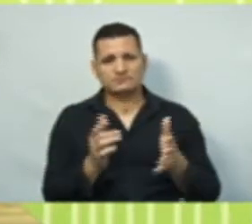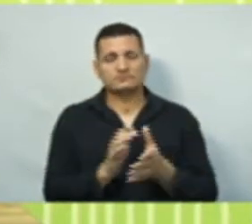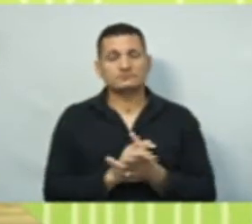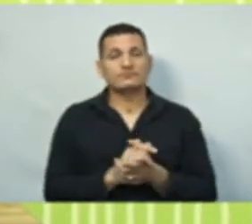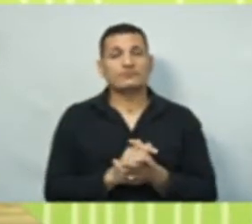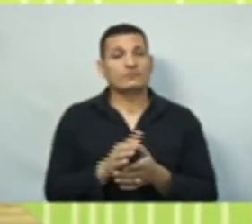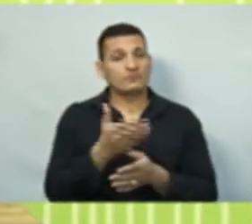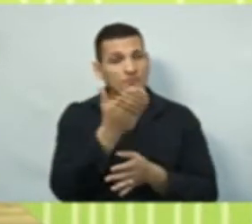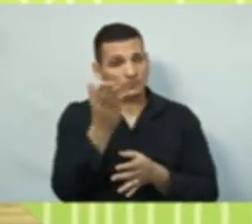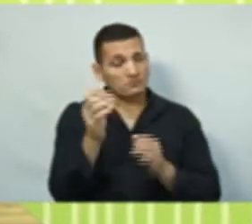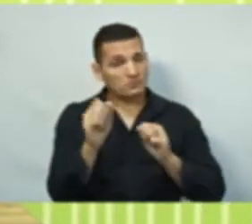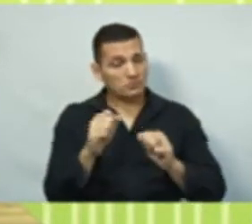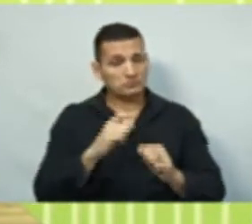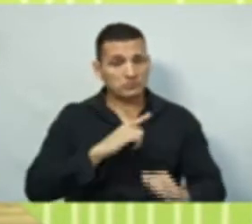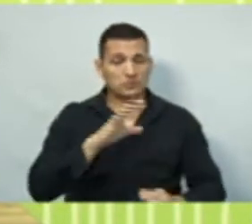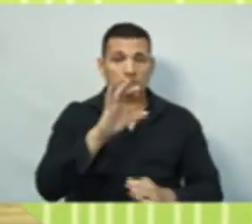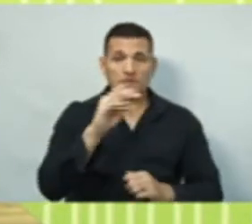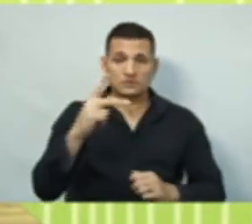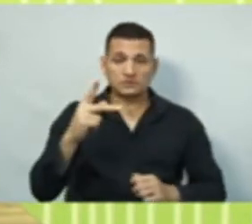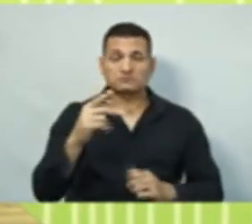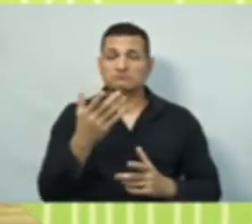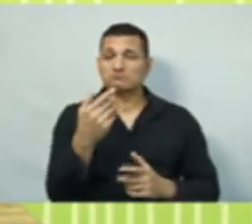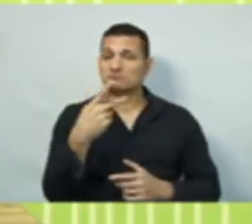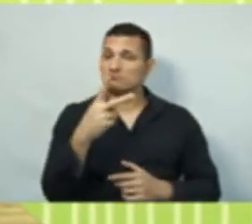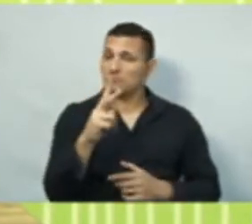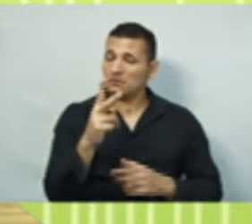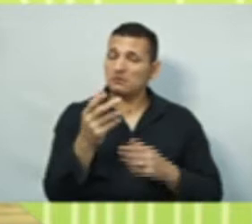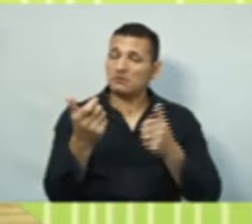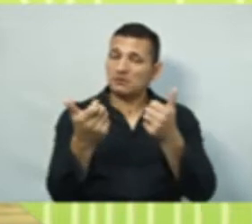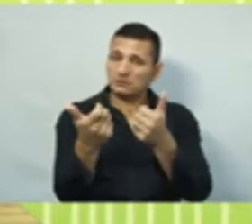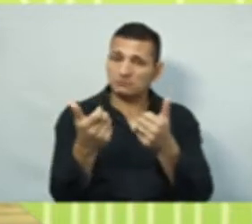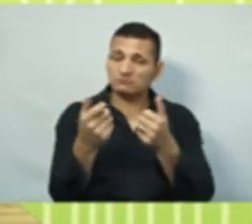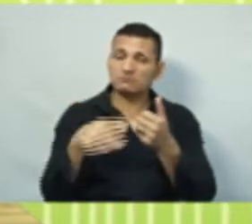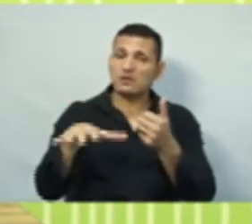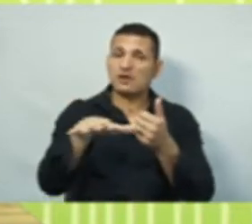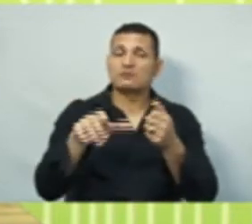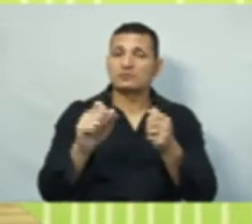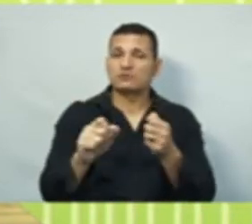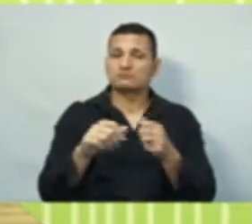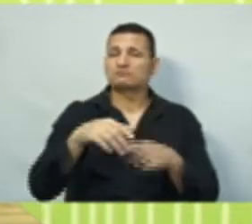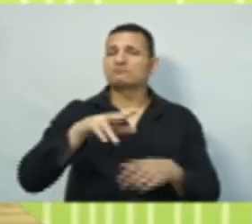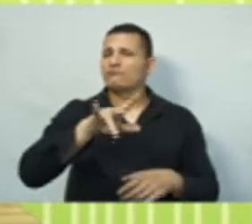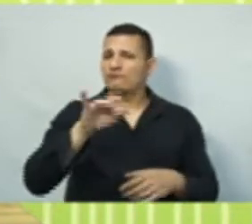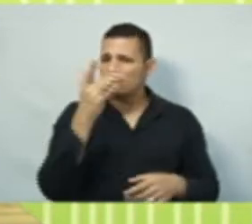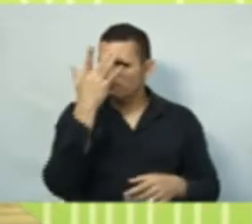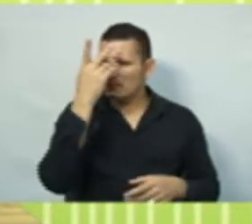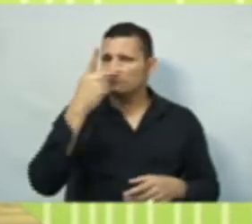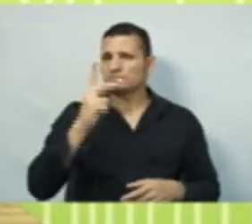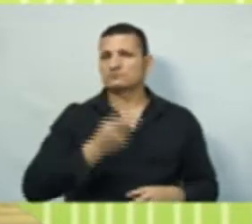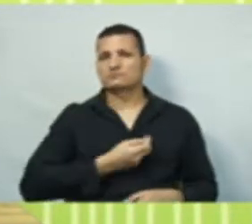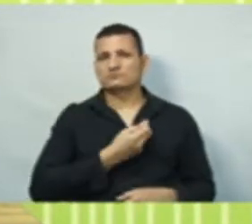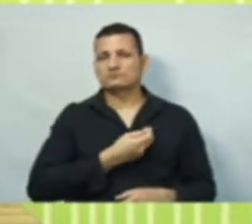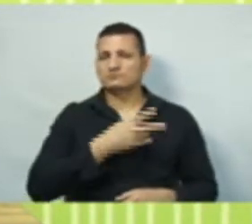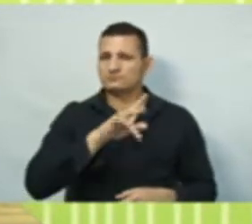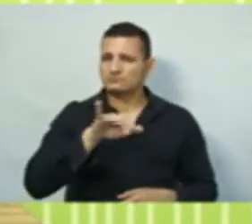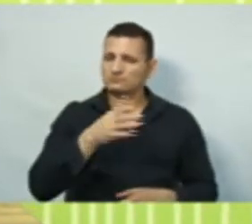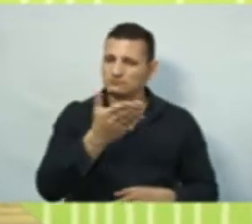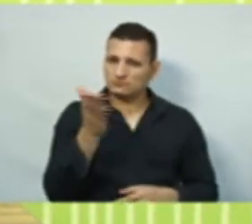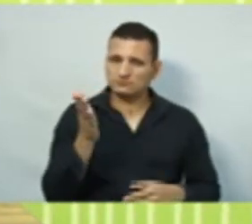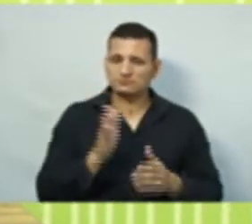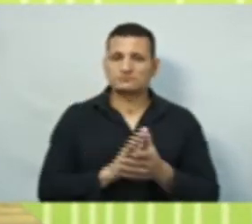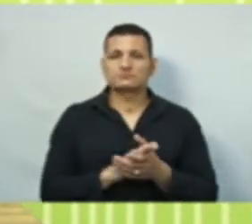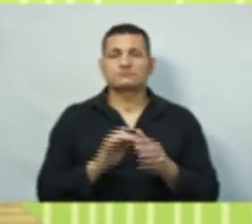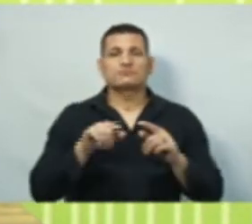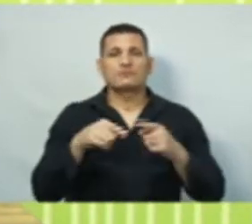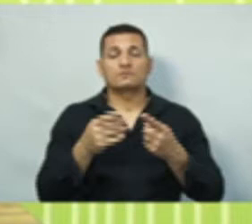Você pode ter uma cooperativa de crédito aí perto de você. Vai facilitar a vida de vocês. Mas para isso